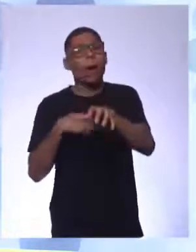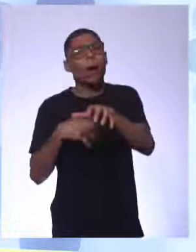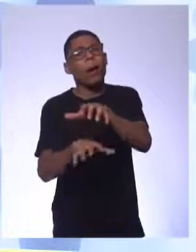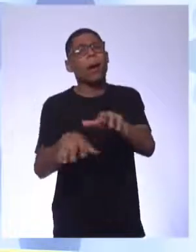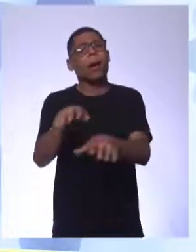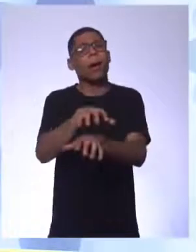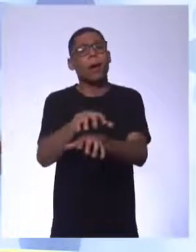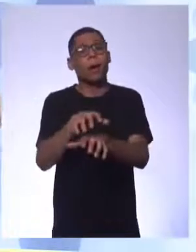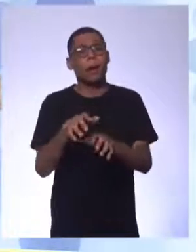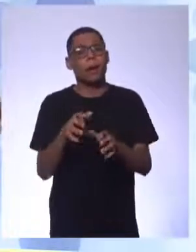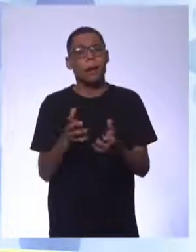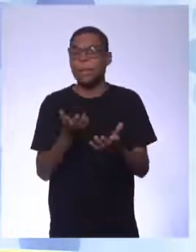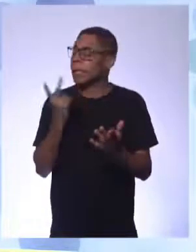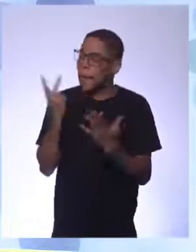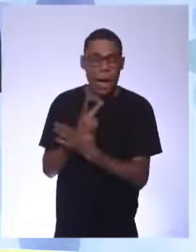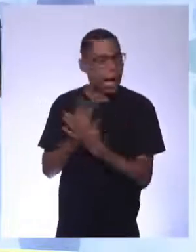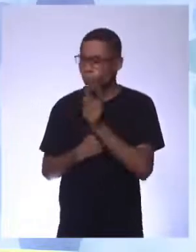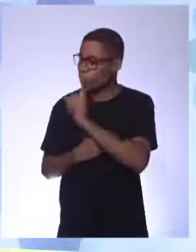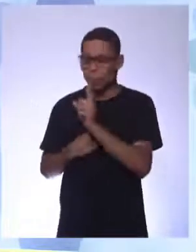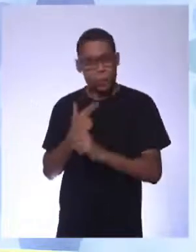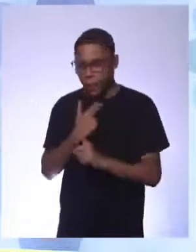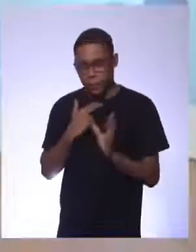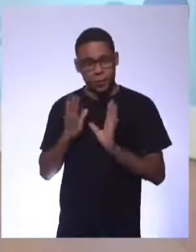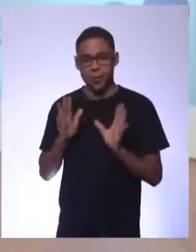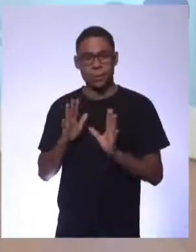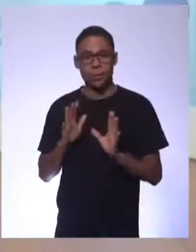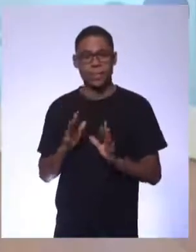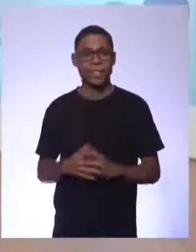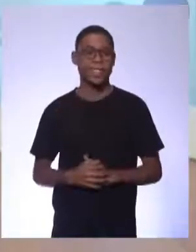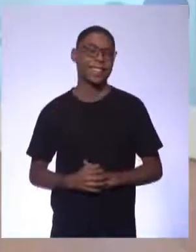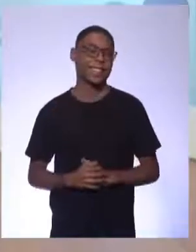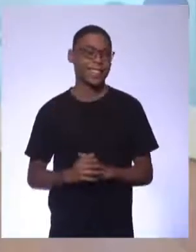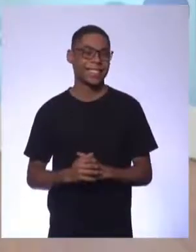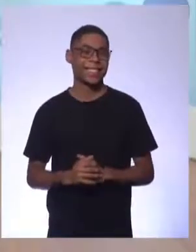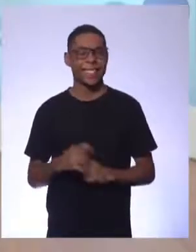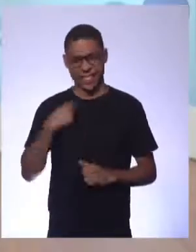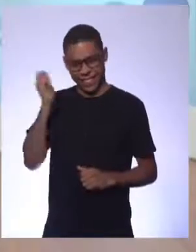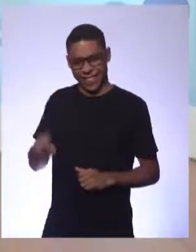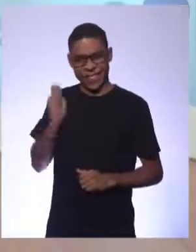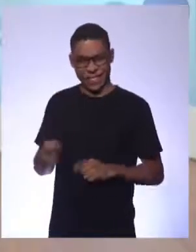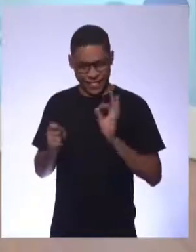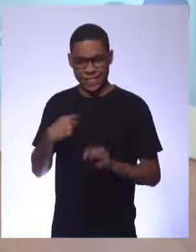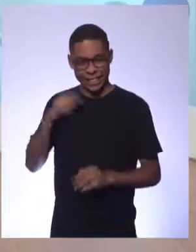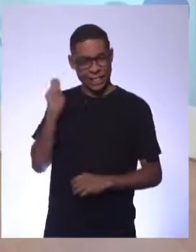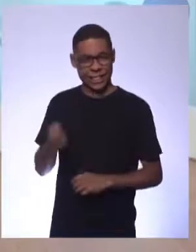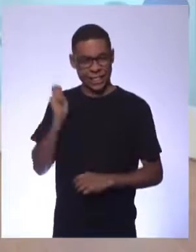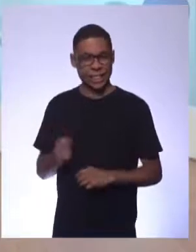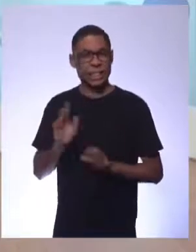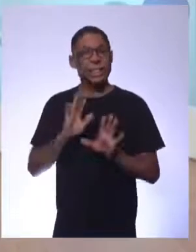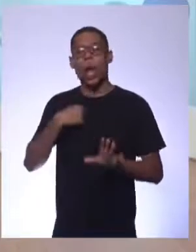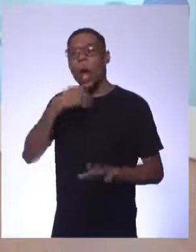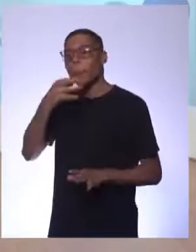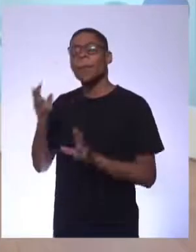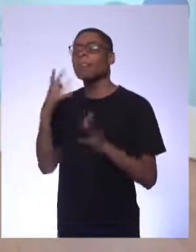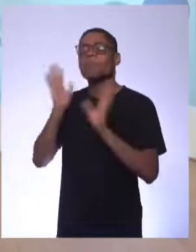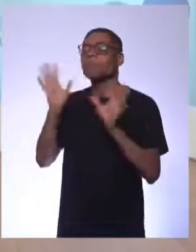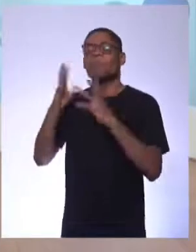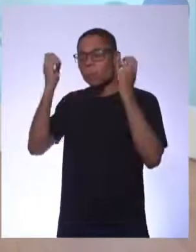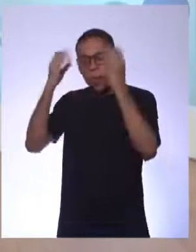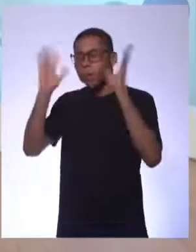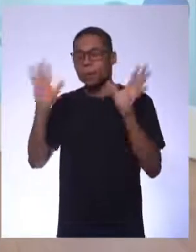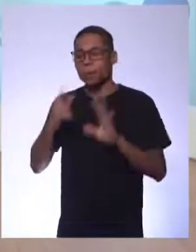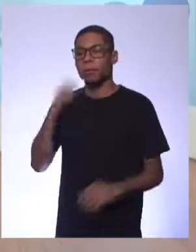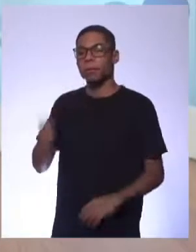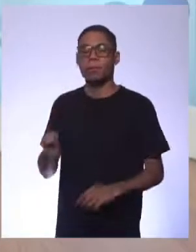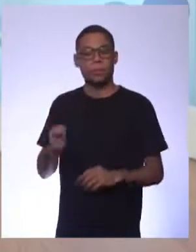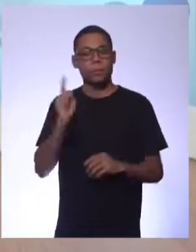assim por cima? Foi por cima, tá errado, mas eu lembro da sua aula. Não tem polêmica aí. Vamos lá, olha, autoritário eu, né? Ensino a ter opinião, falo de opinião e tô sendo autoritário.